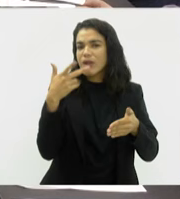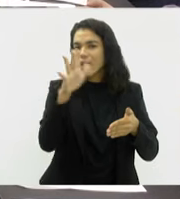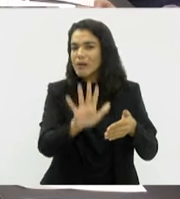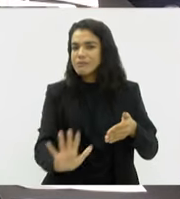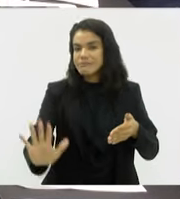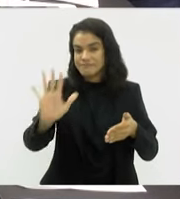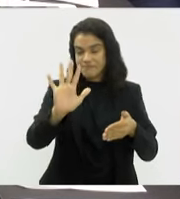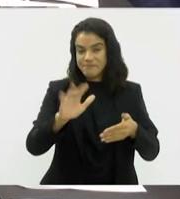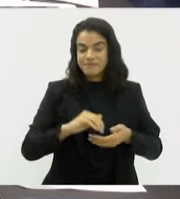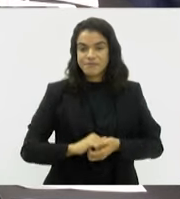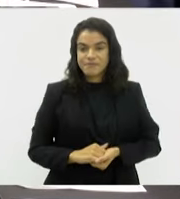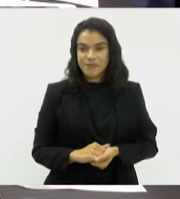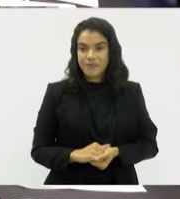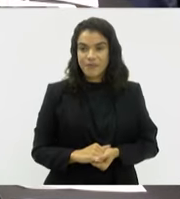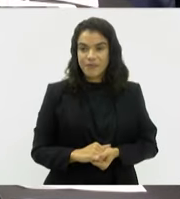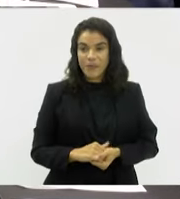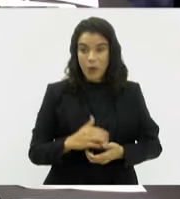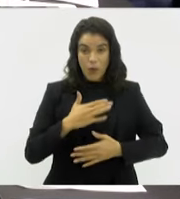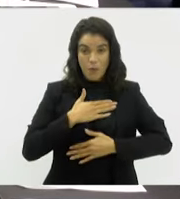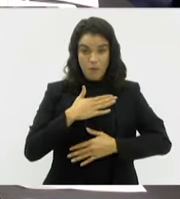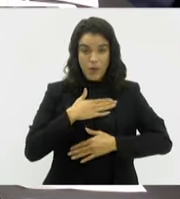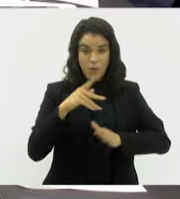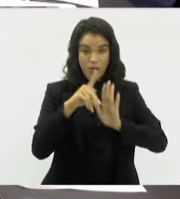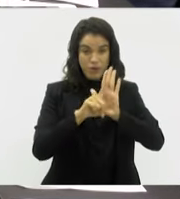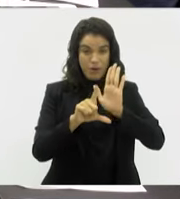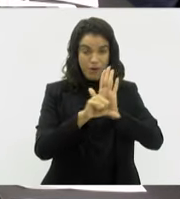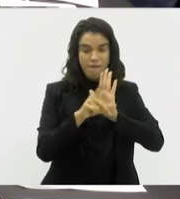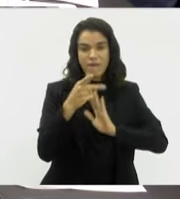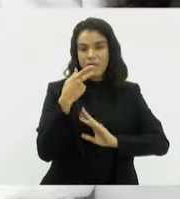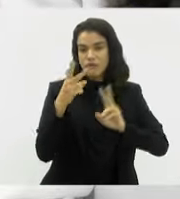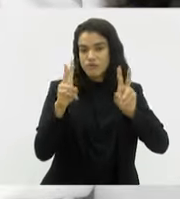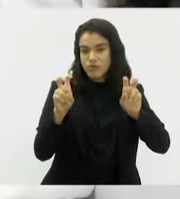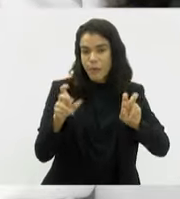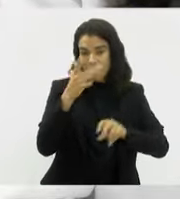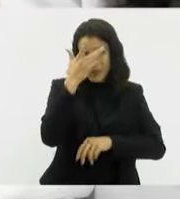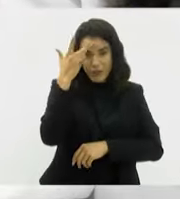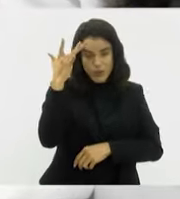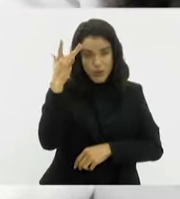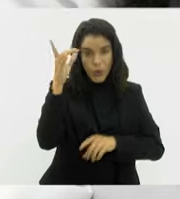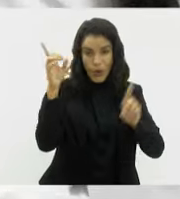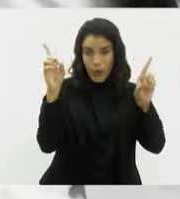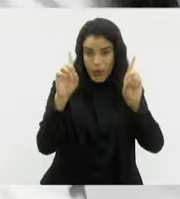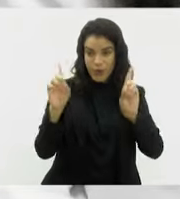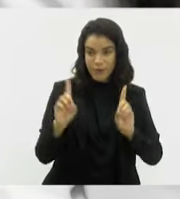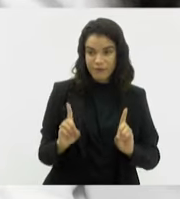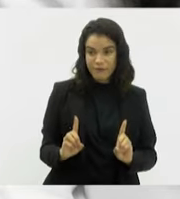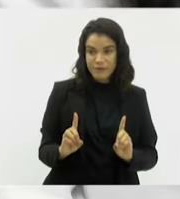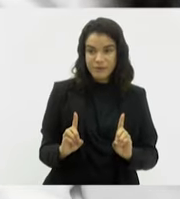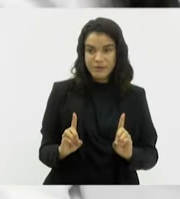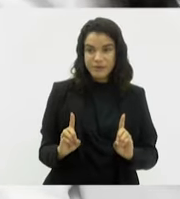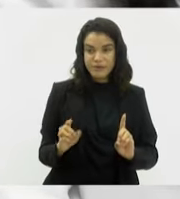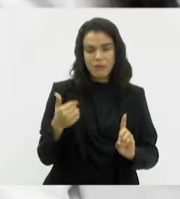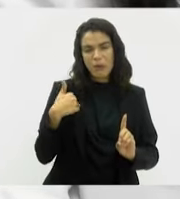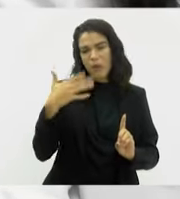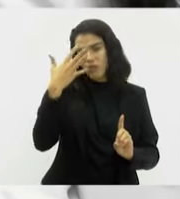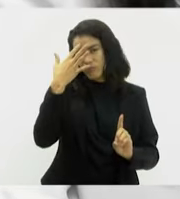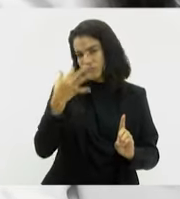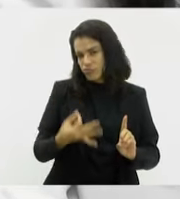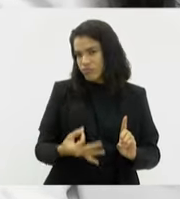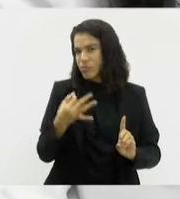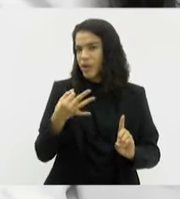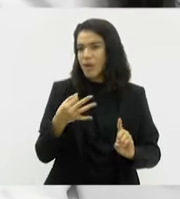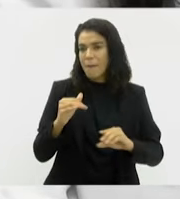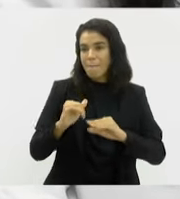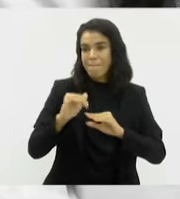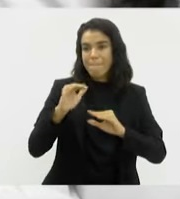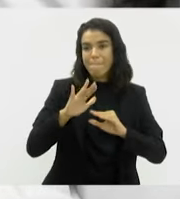generalizando. Quando o meu projeto está falando sobre pessoas com deficiência, eu entendo que ele está sendo muito